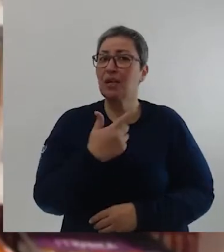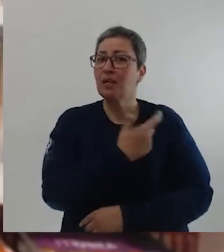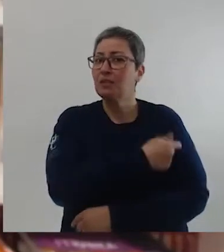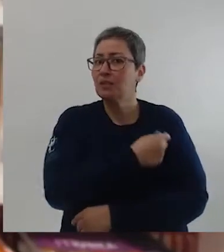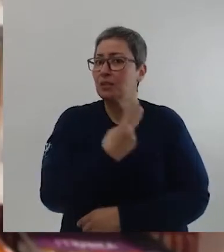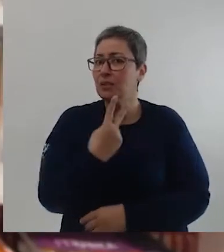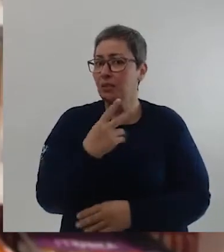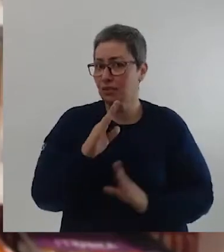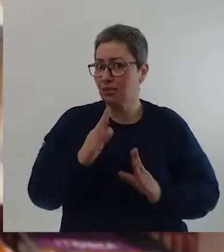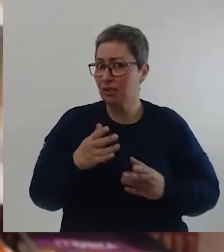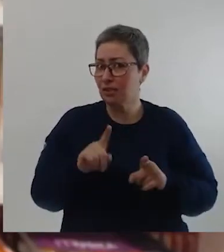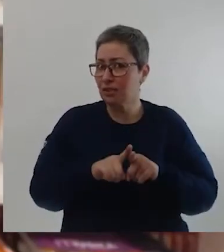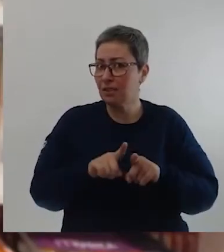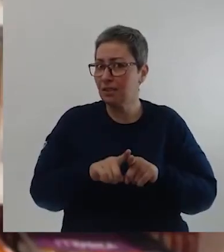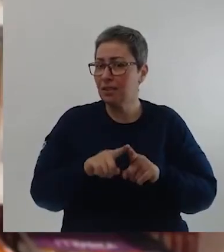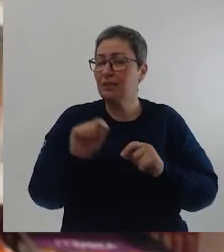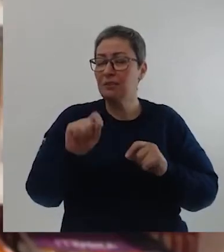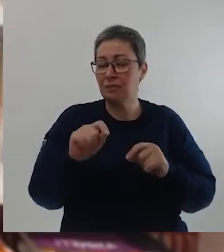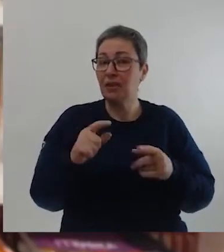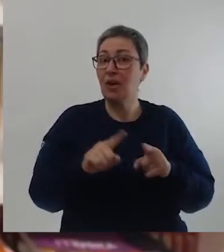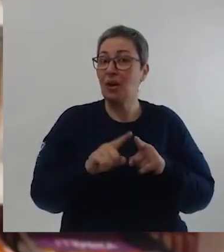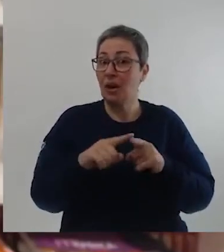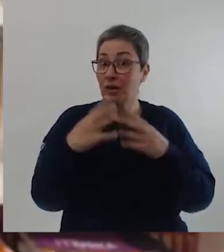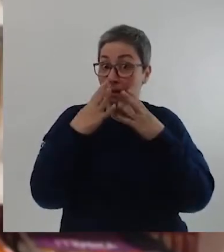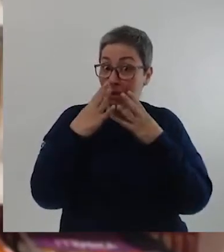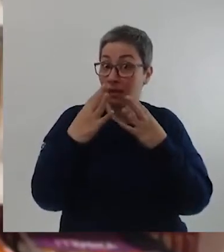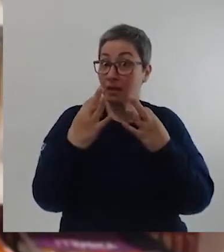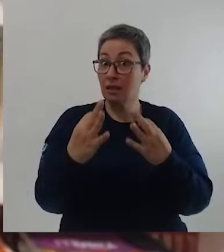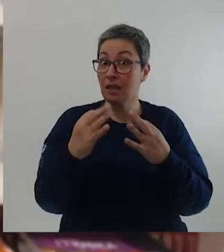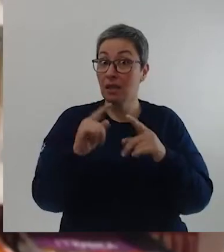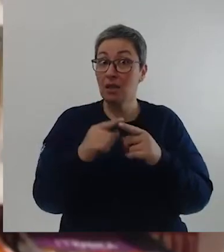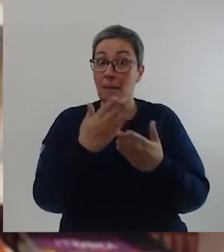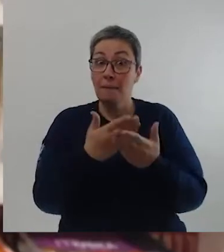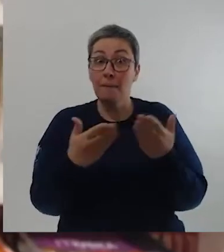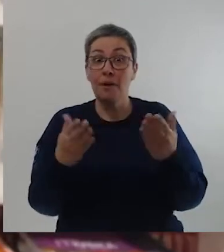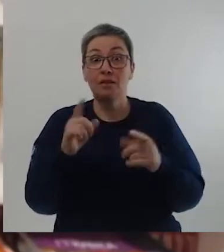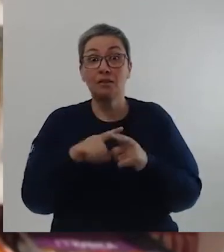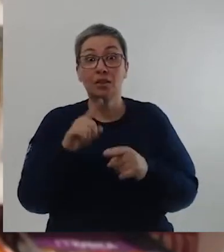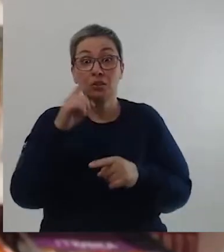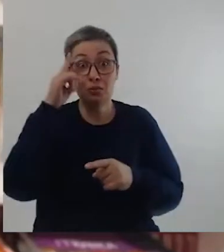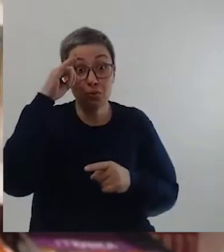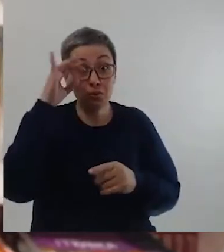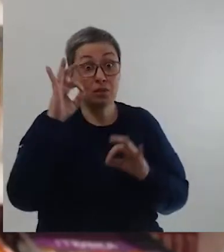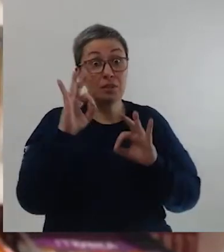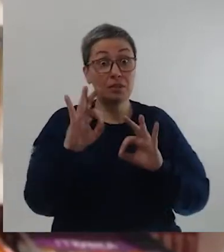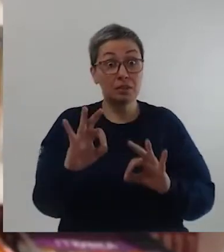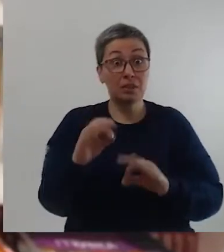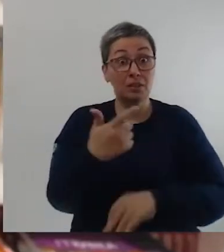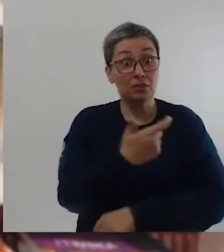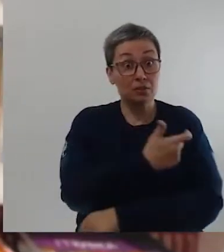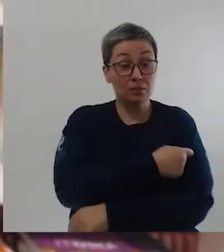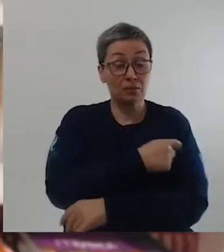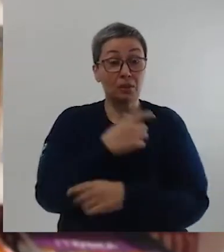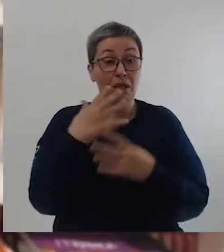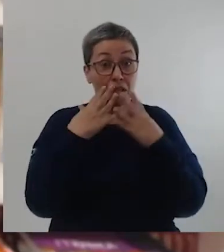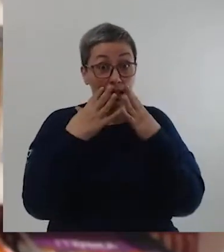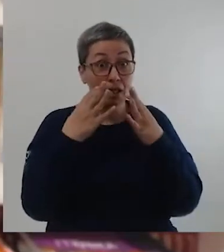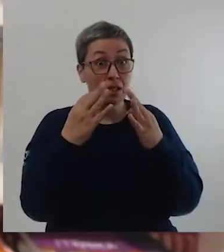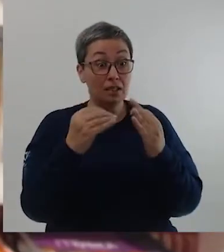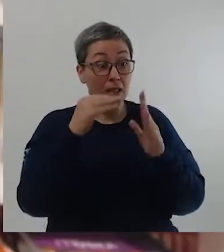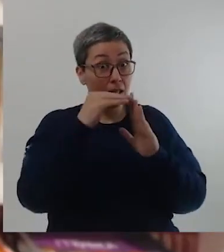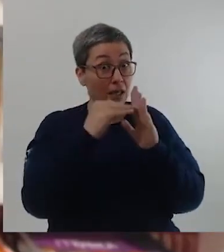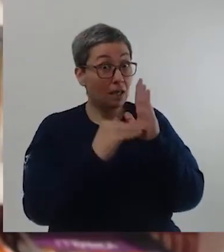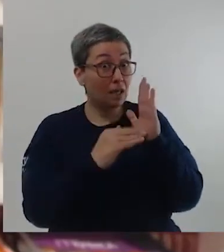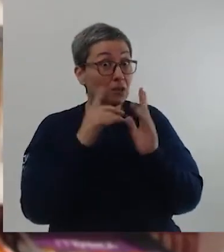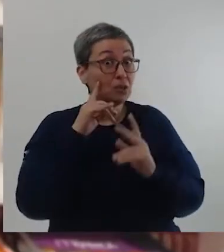e a segunda Pois é fique a peitos para não perderem o prazo Ok e que